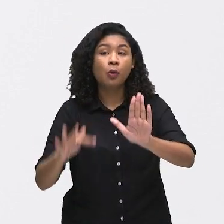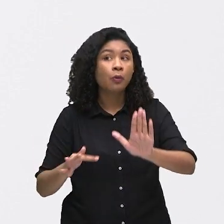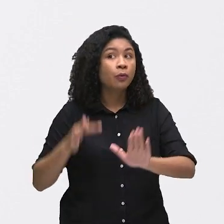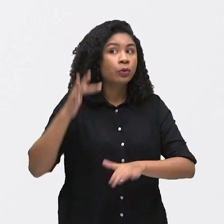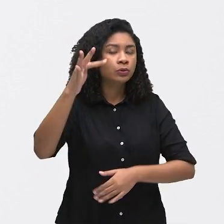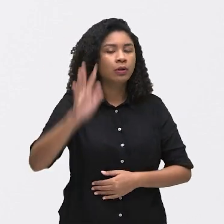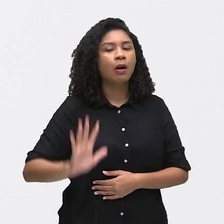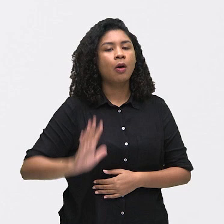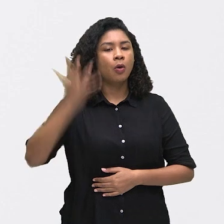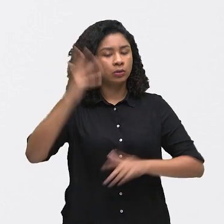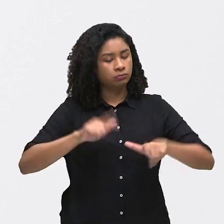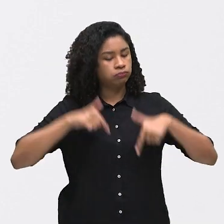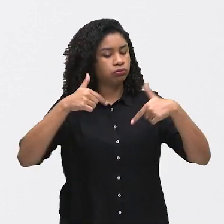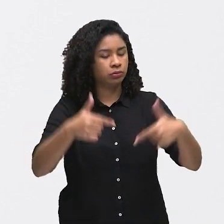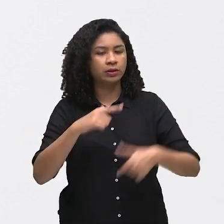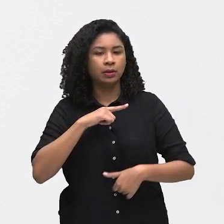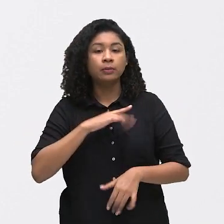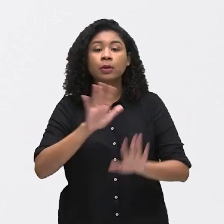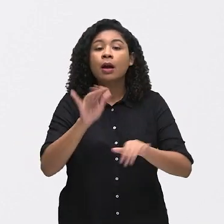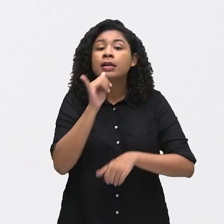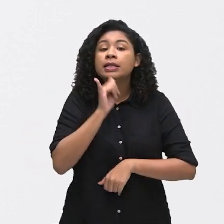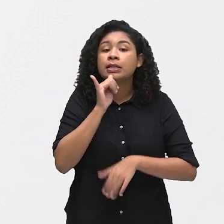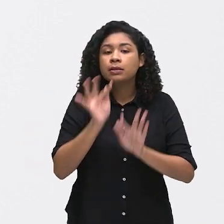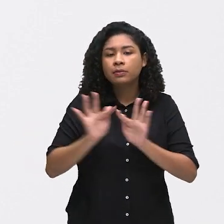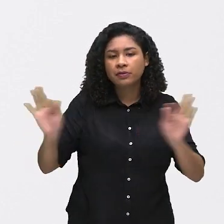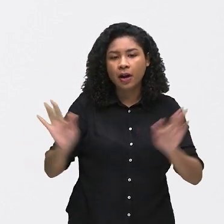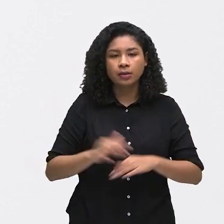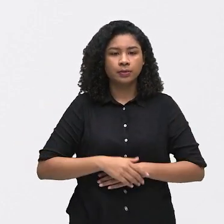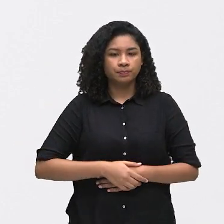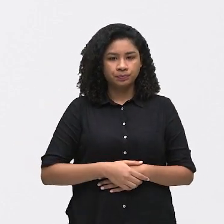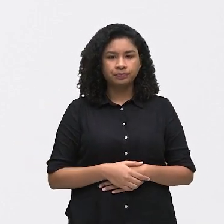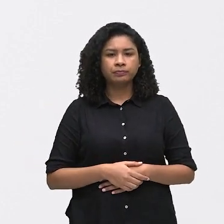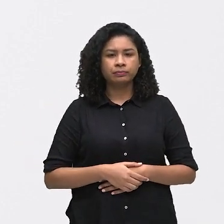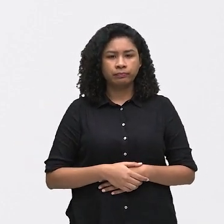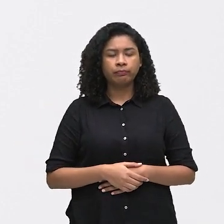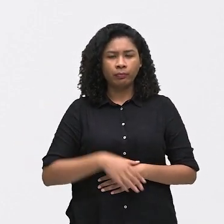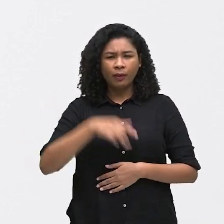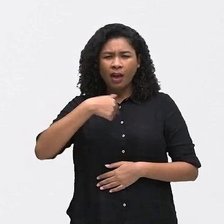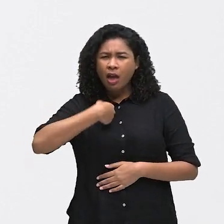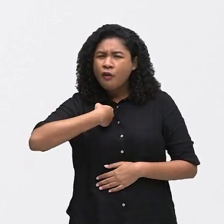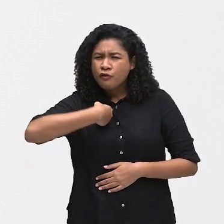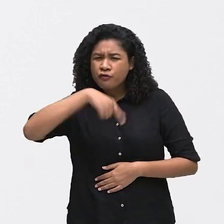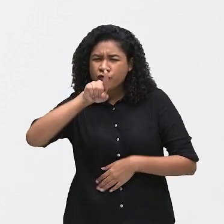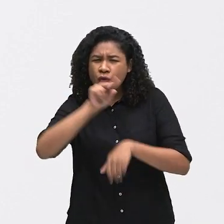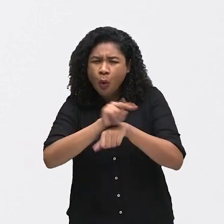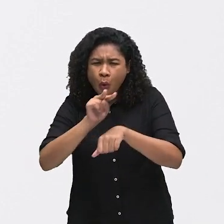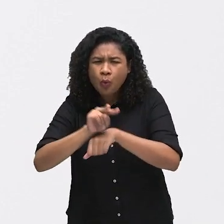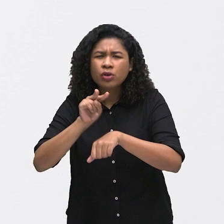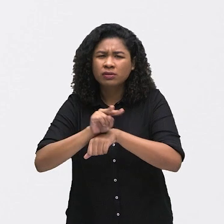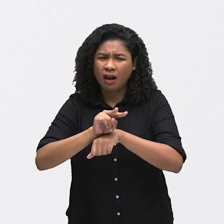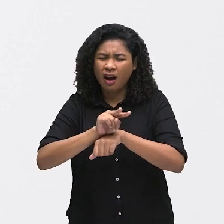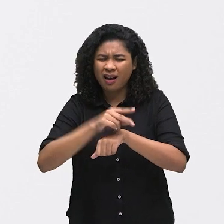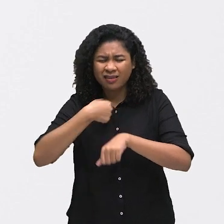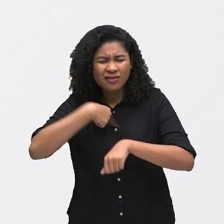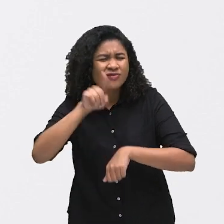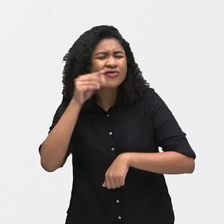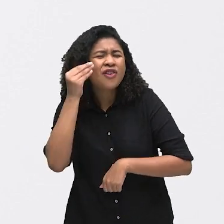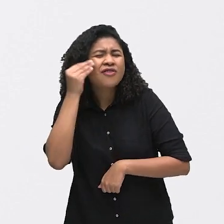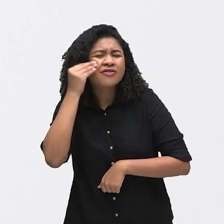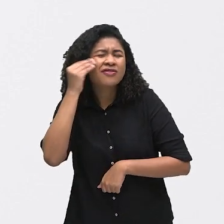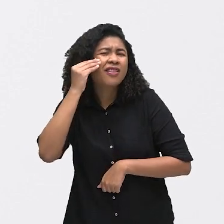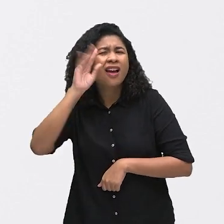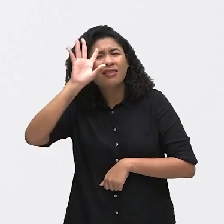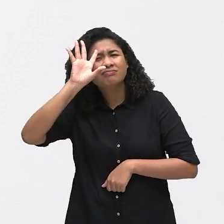futuramente. Exemplo, eu cuidarei disto mais tarde, ou seja, eu não estou cuidando, eu não cuido agora, eu